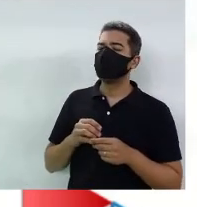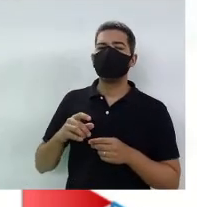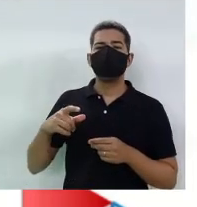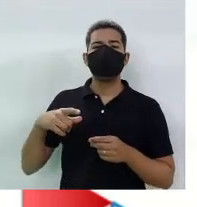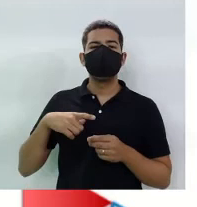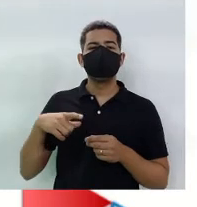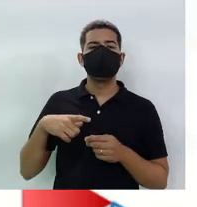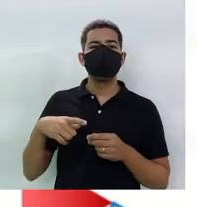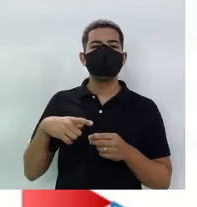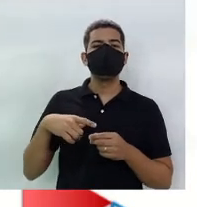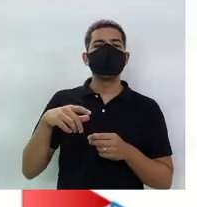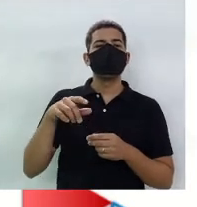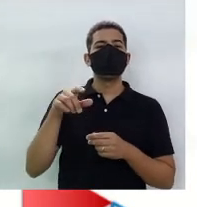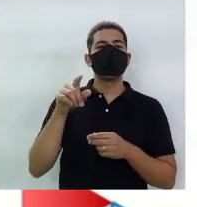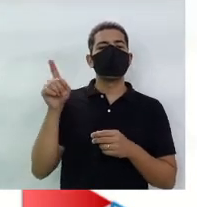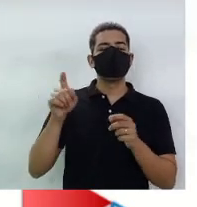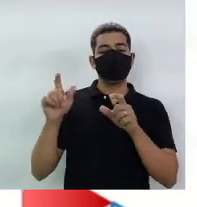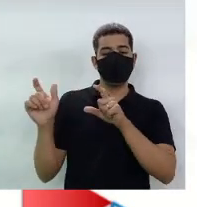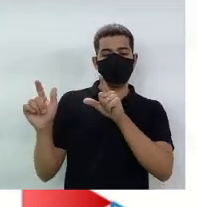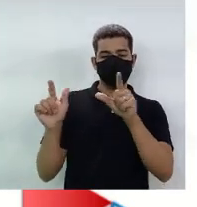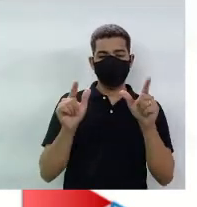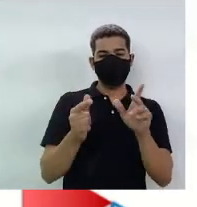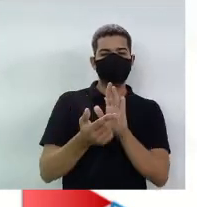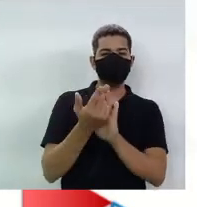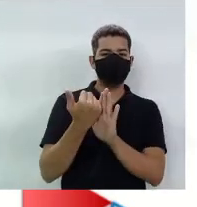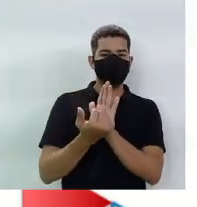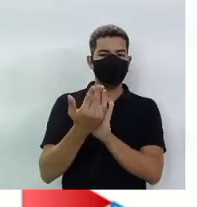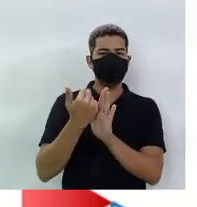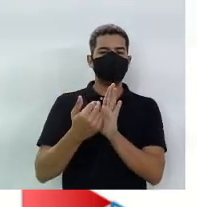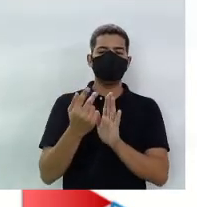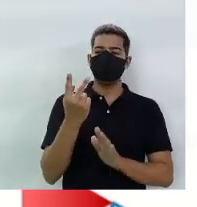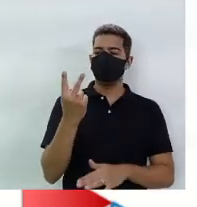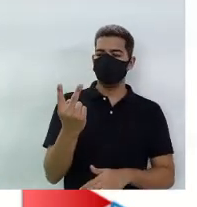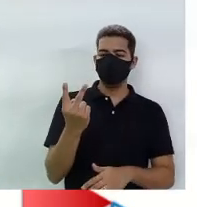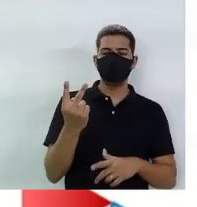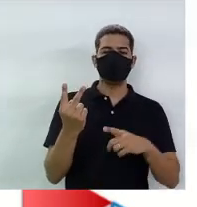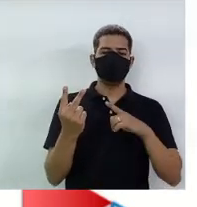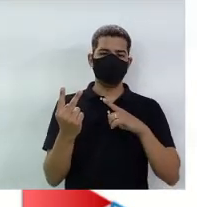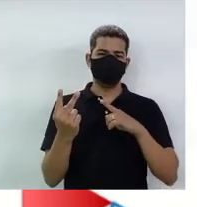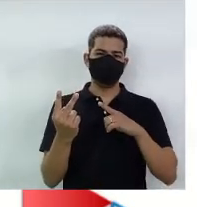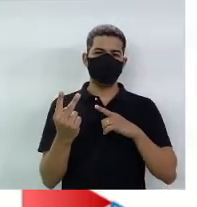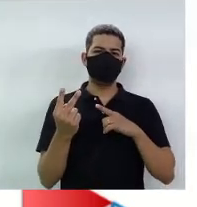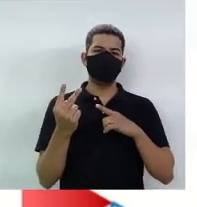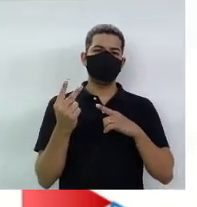tira, certo? É uma tirinha, e há esses dois elementos, e há a